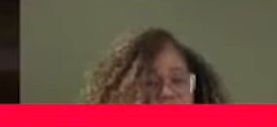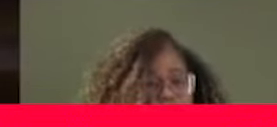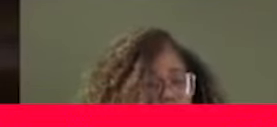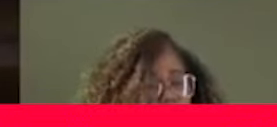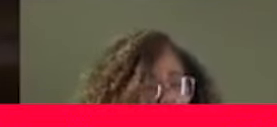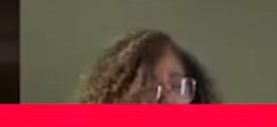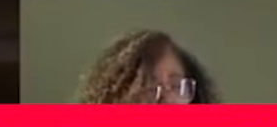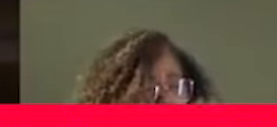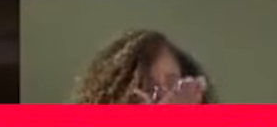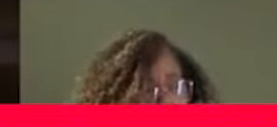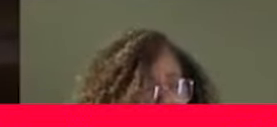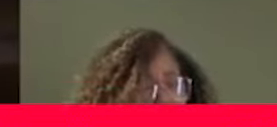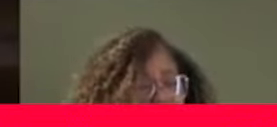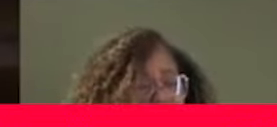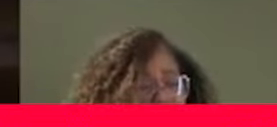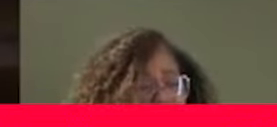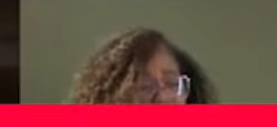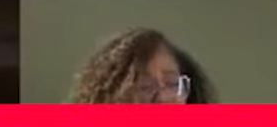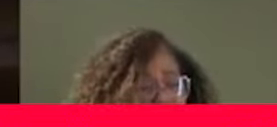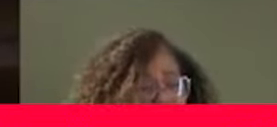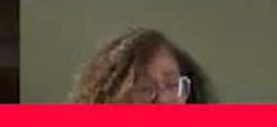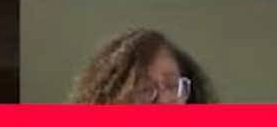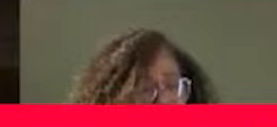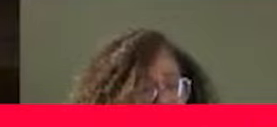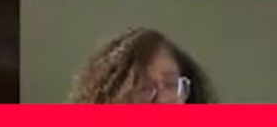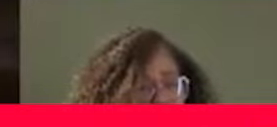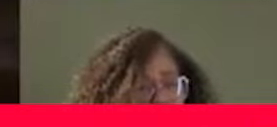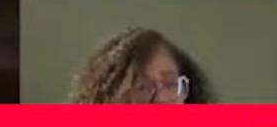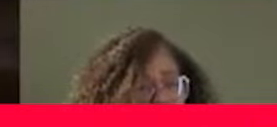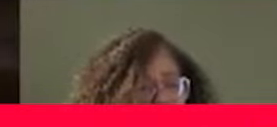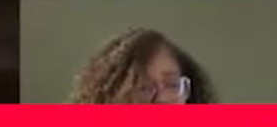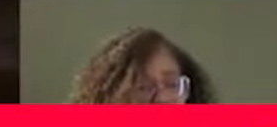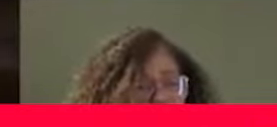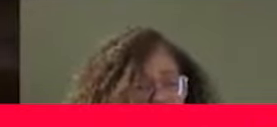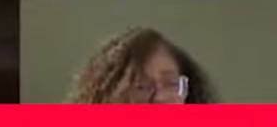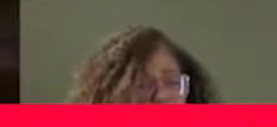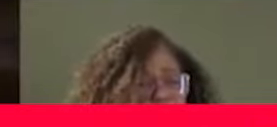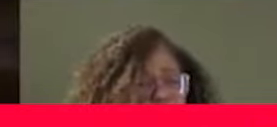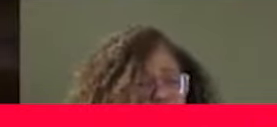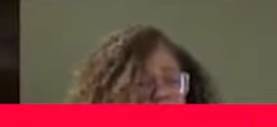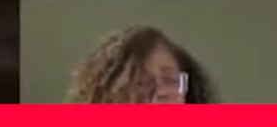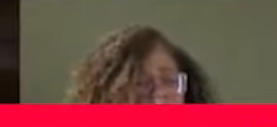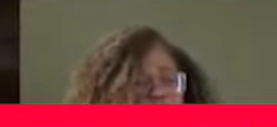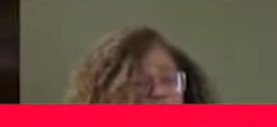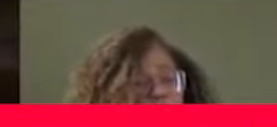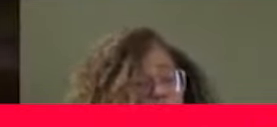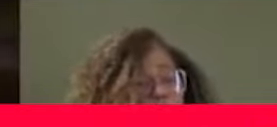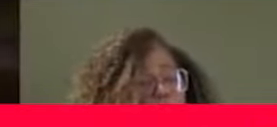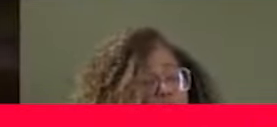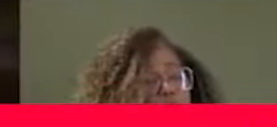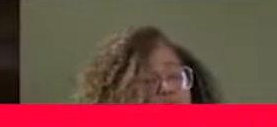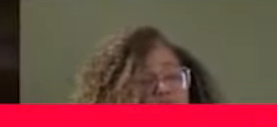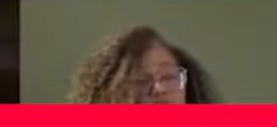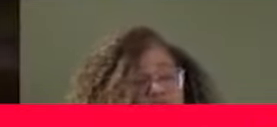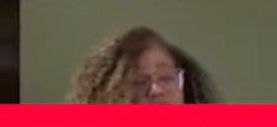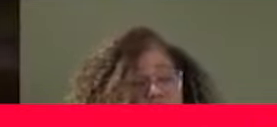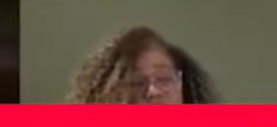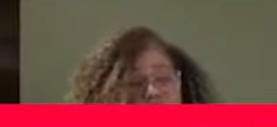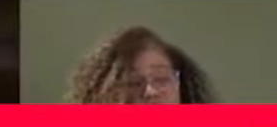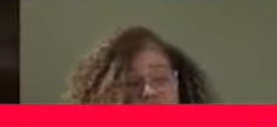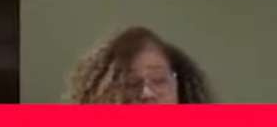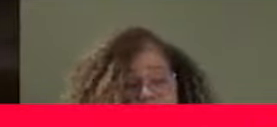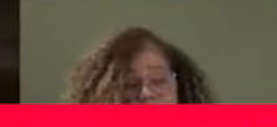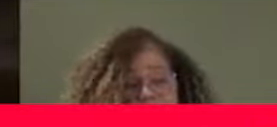hoje sem a esposa sem as filhas no mês de março que todas as mulheres da vida dele foram tiradas por um